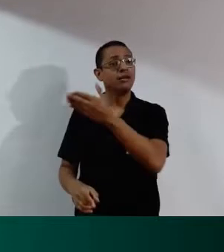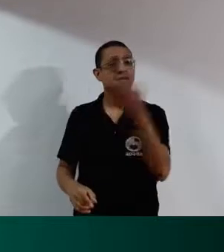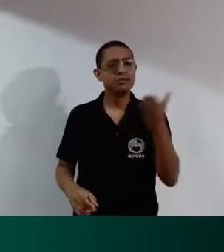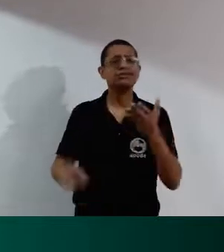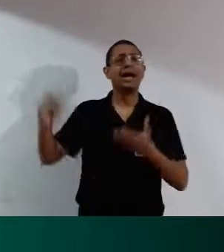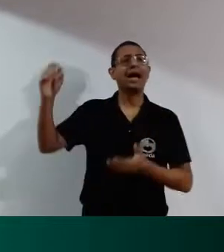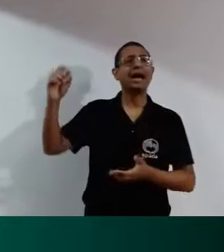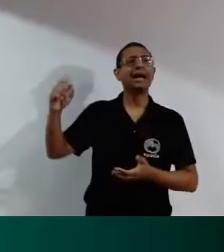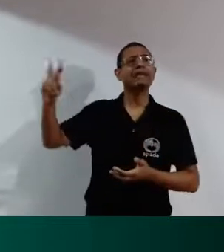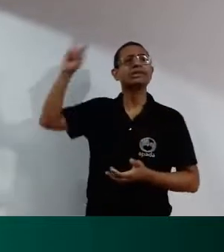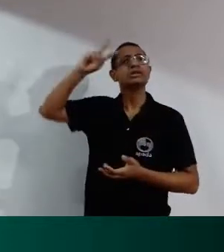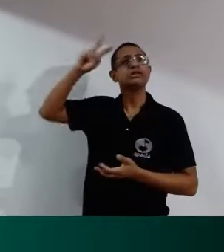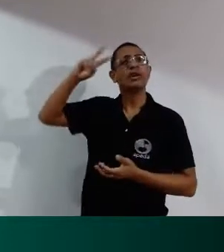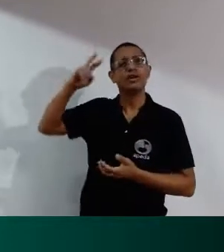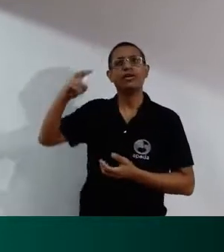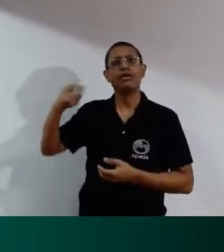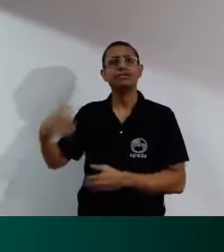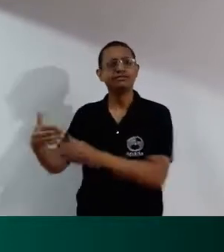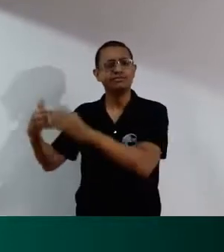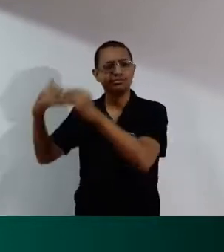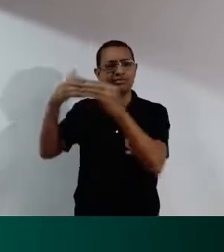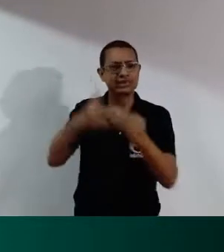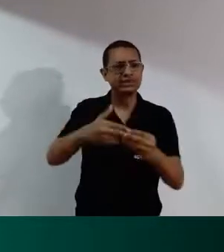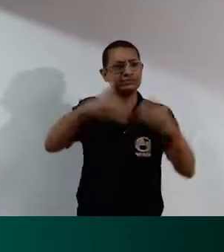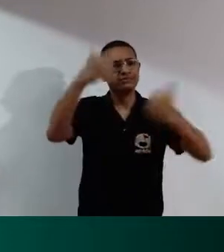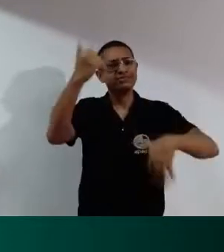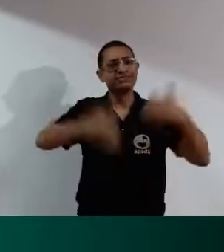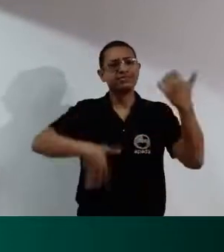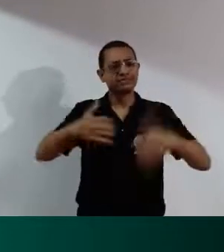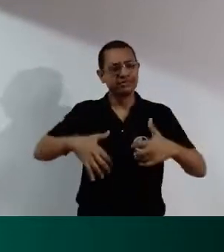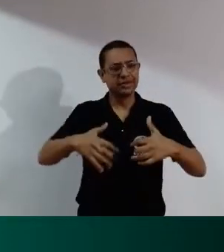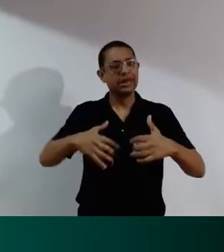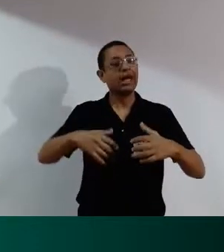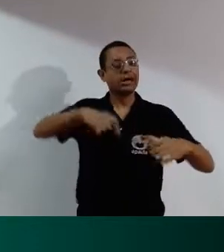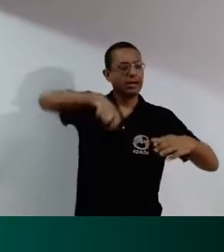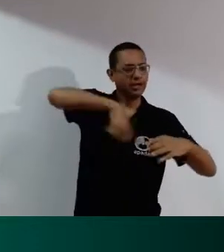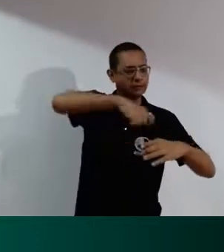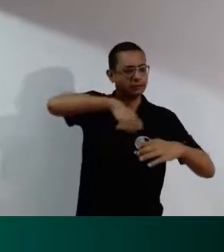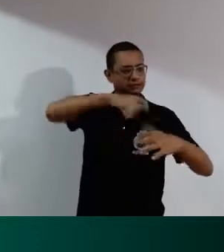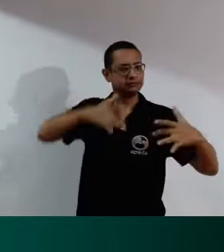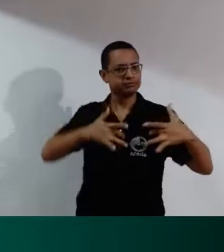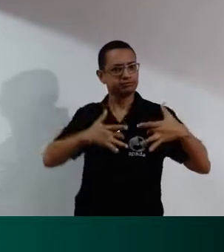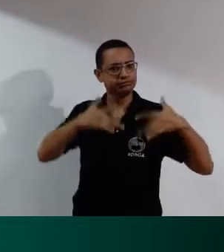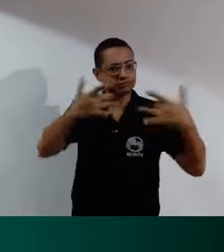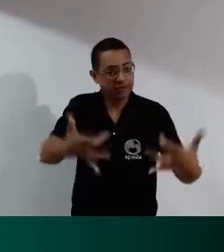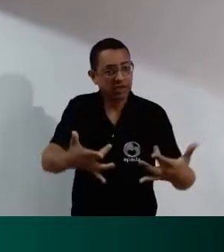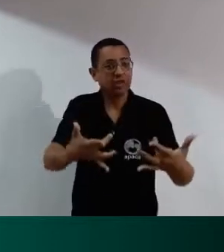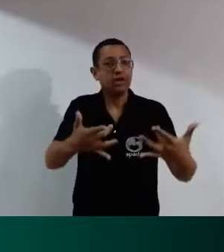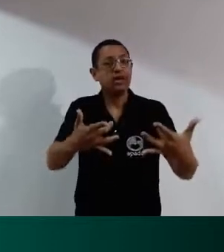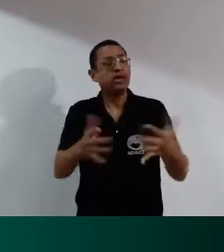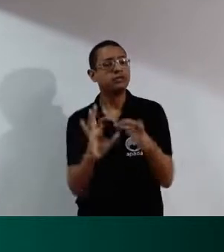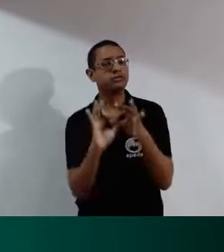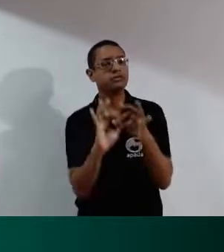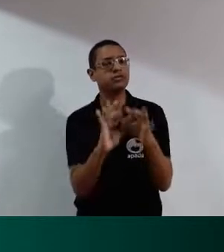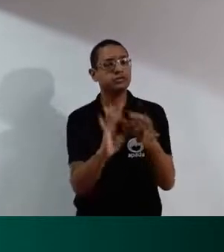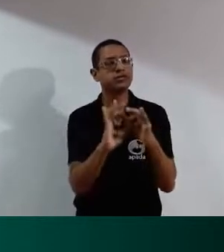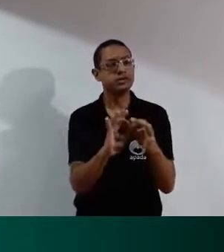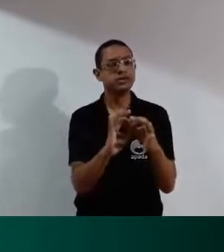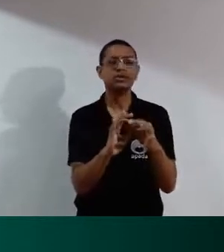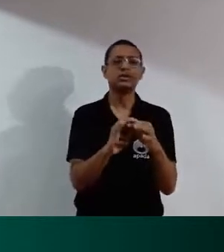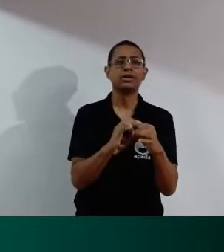história a potência das cozinhas solidárias Qual a potência do humor Qual a potência da arte porque